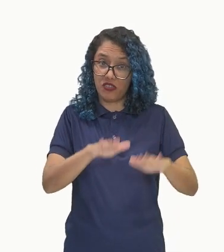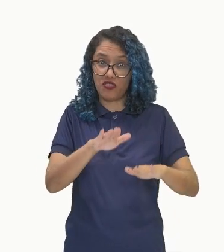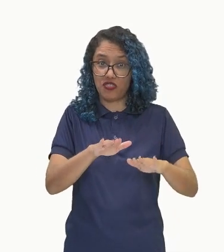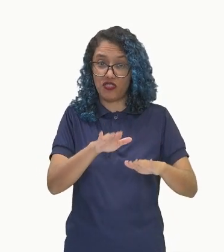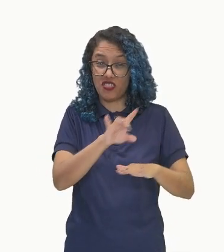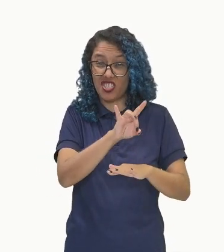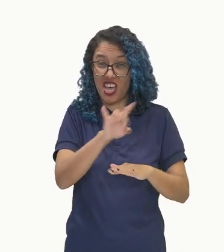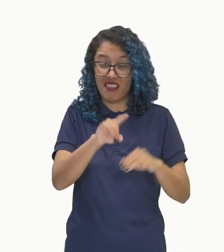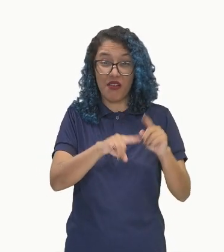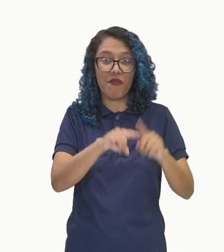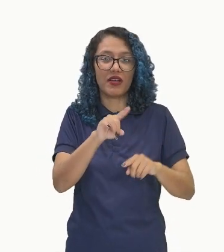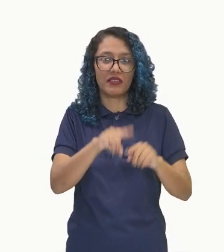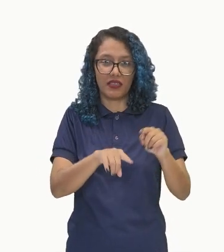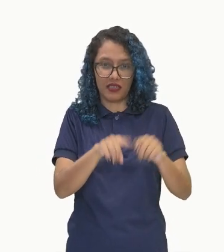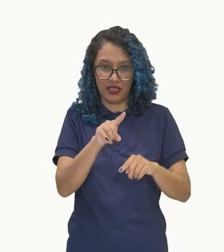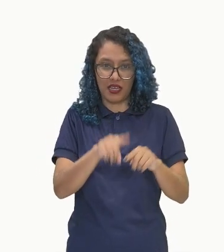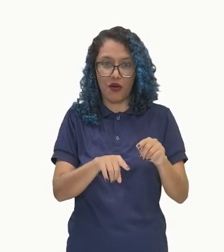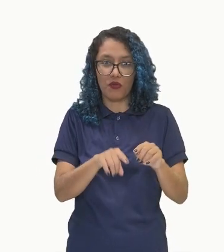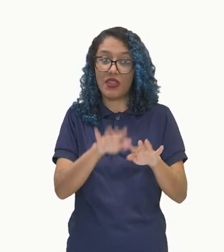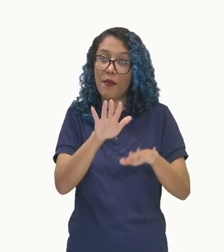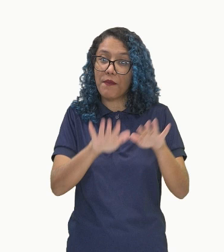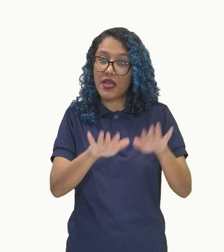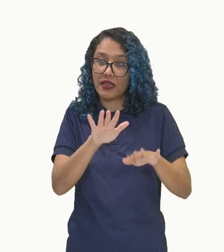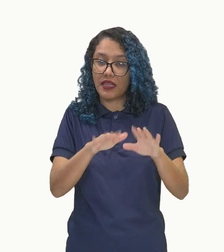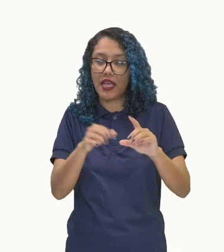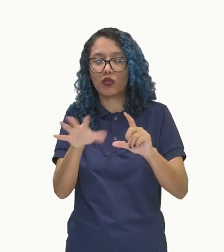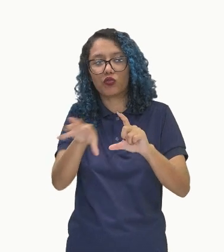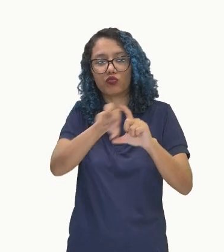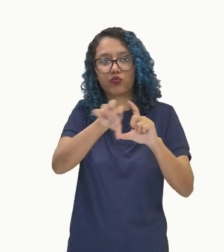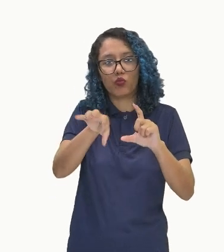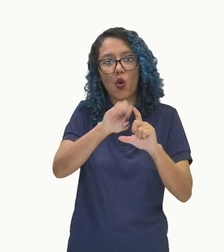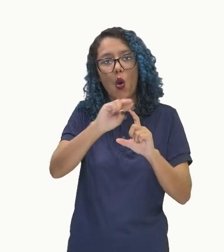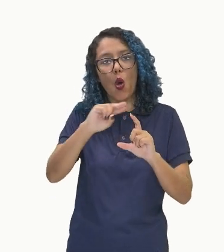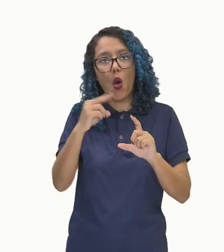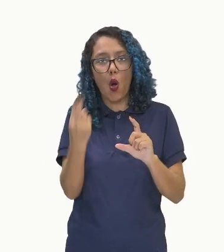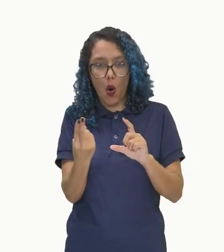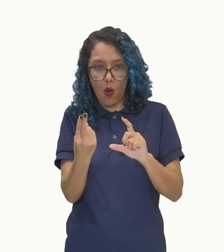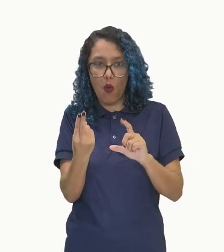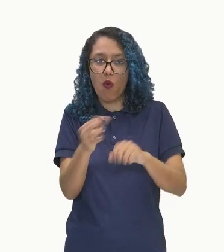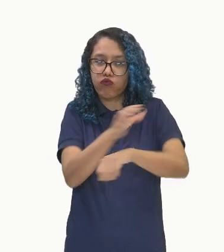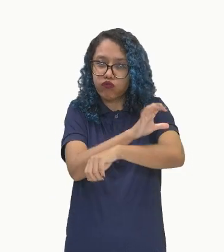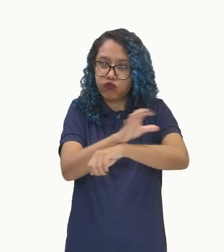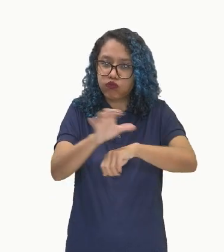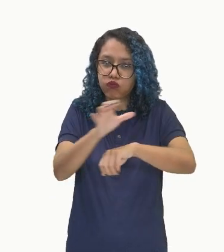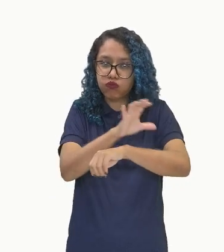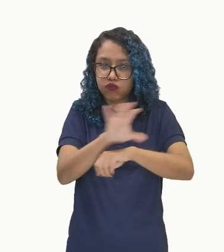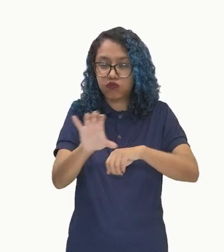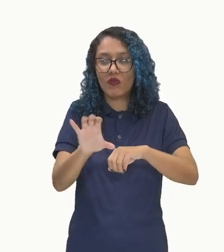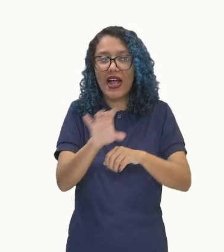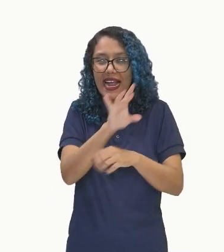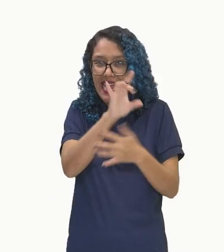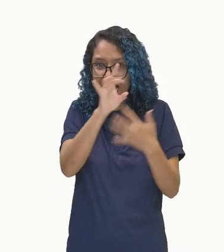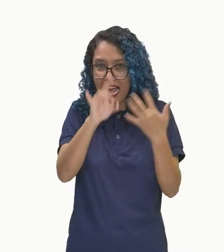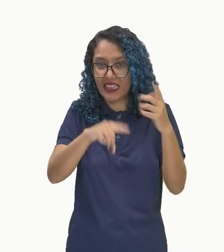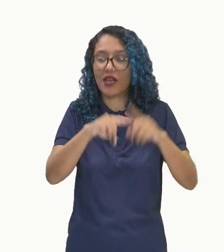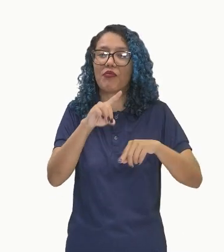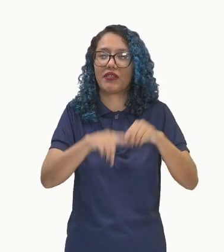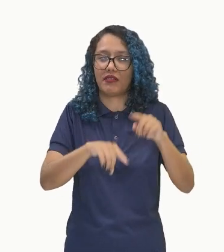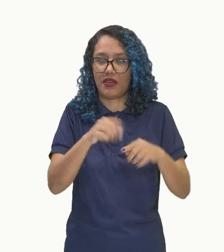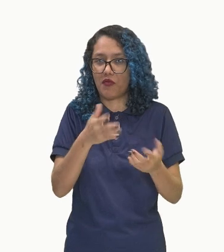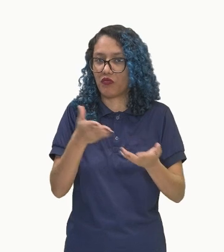um componente. Então, é isso que significa a vantagem de circuito em paralelo.